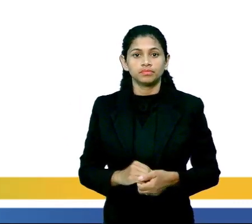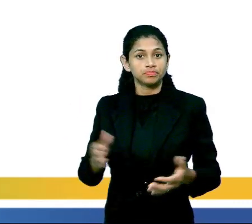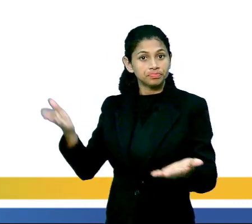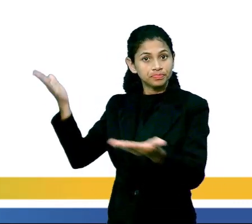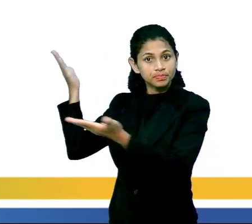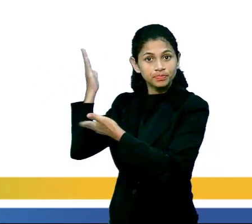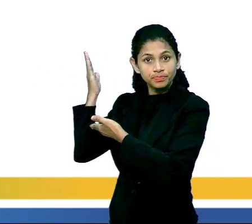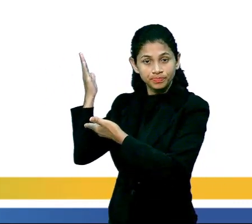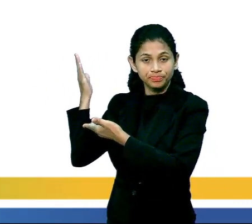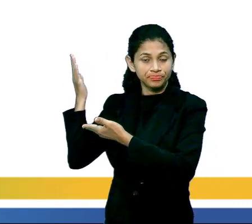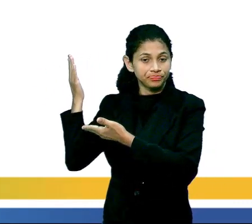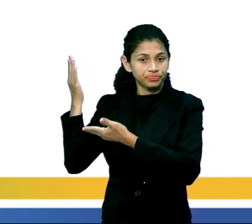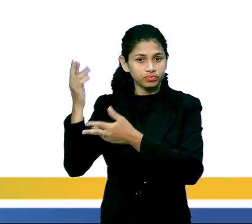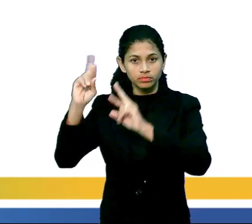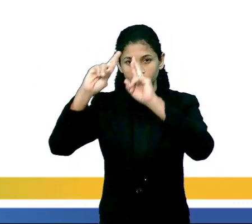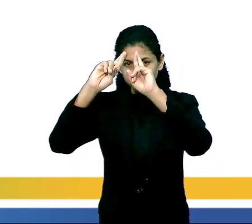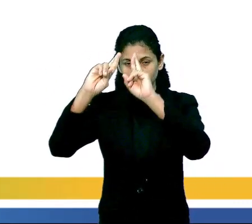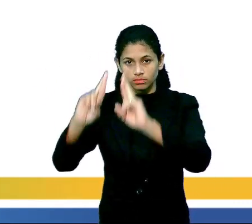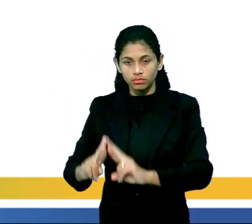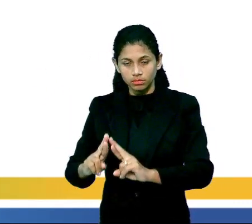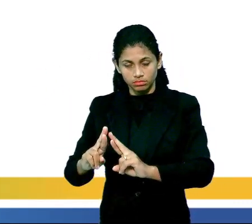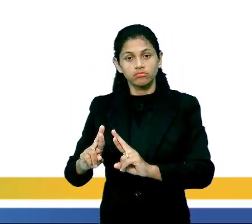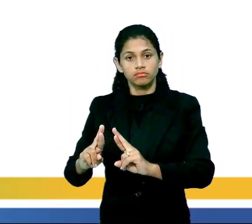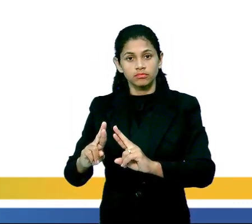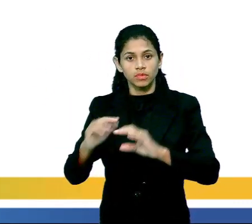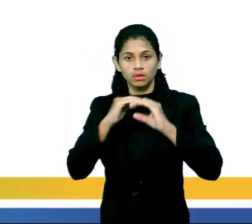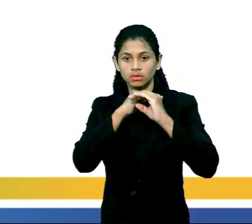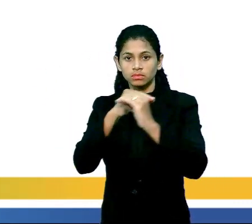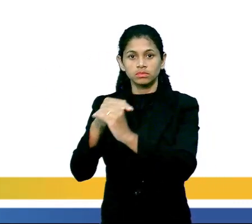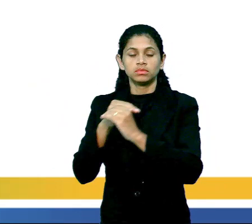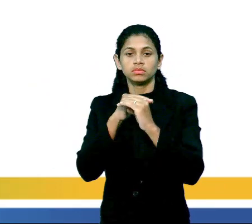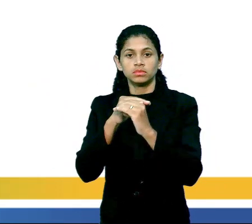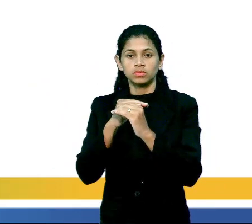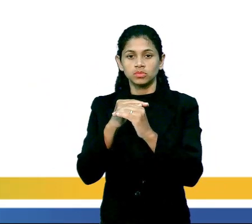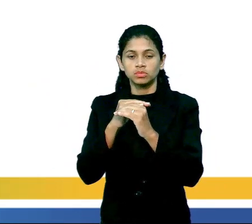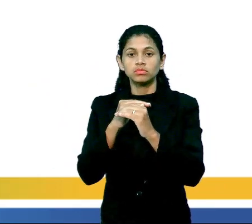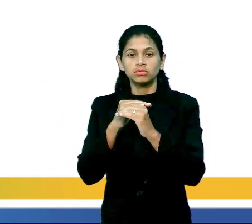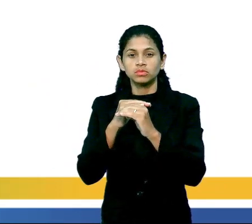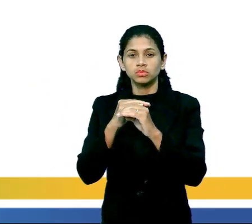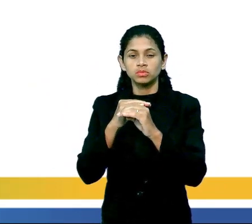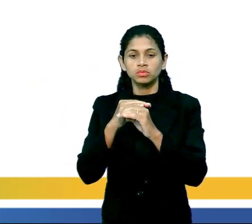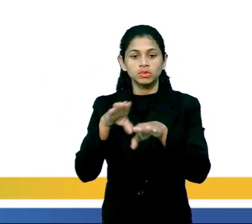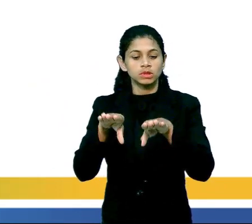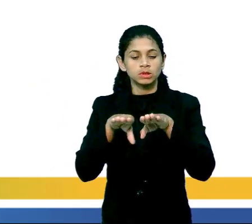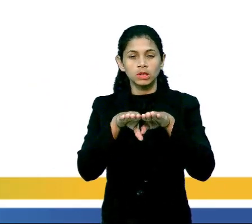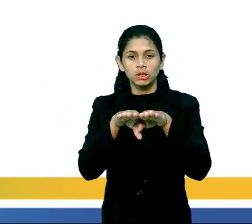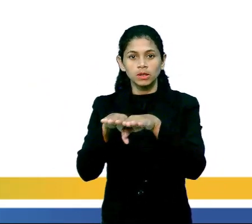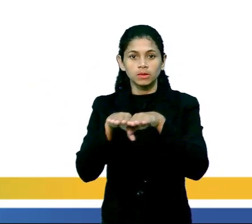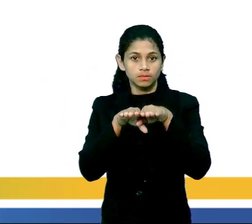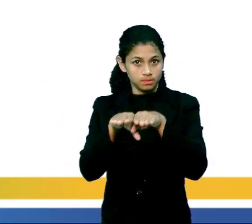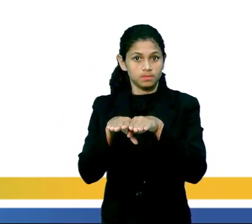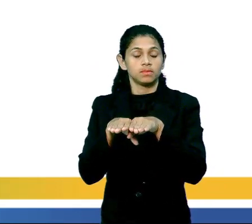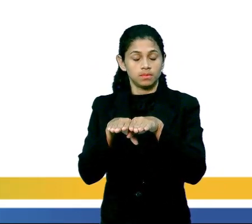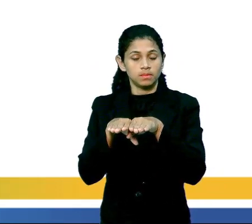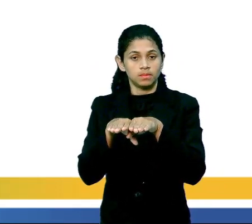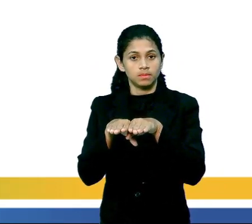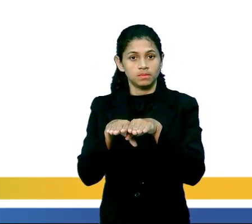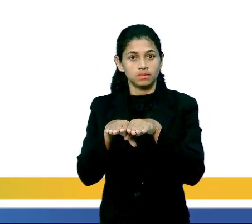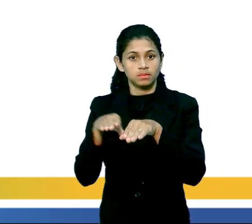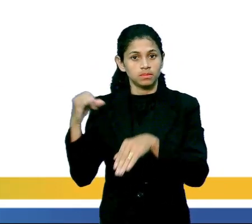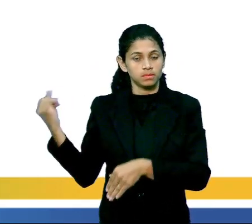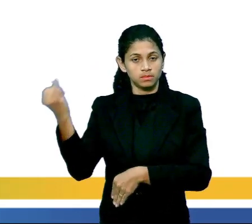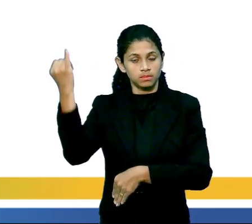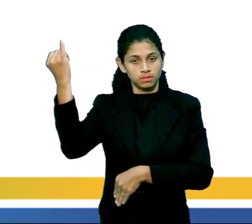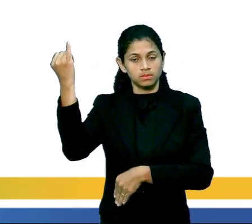direcionamento principal, que é o respeito e igualdade, né? Esse equilíbrio de questão de gênero, que é muito importante fazer essa